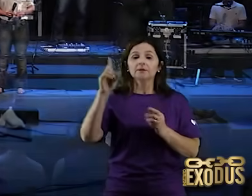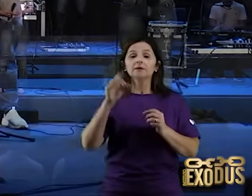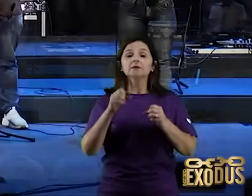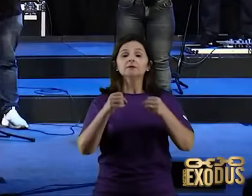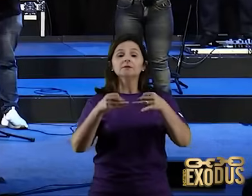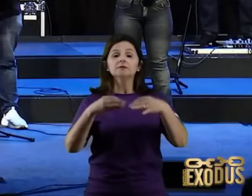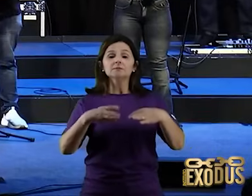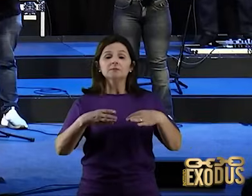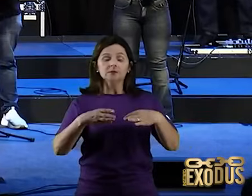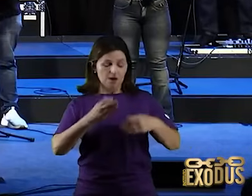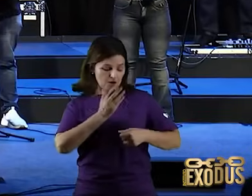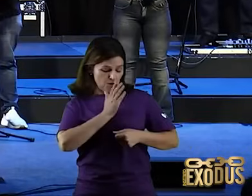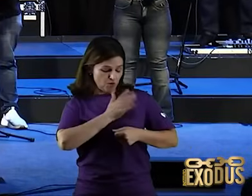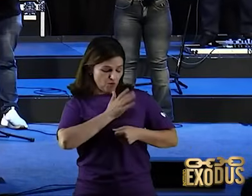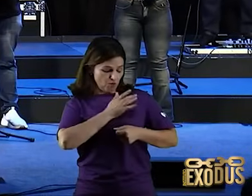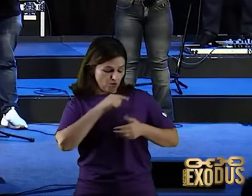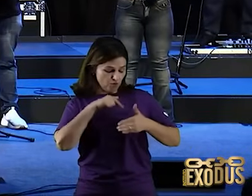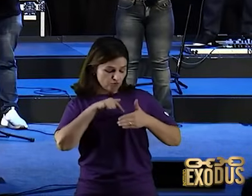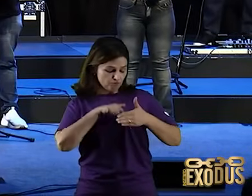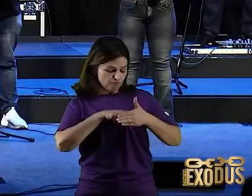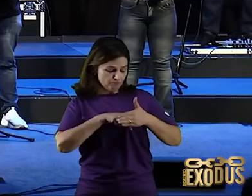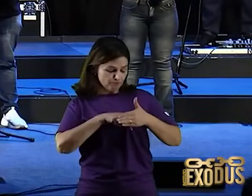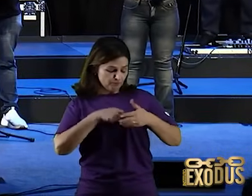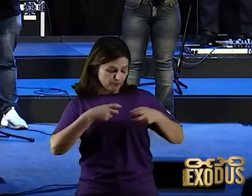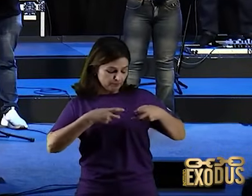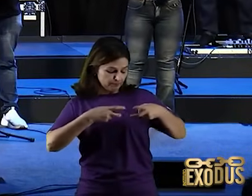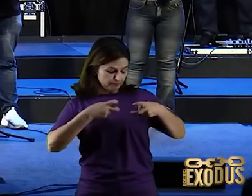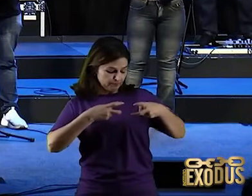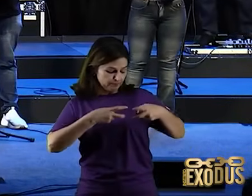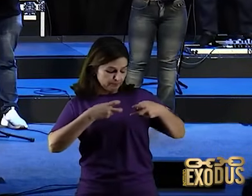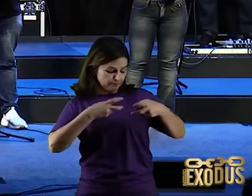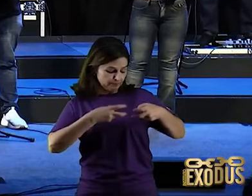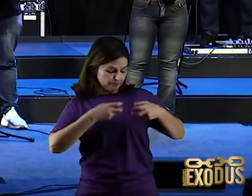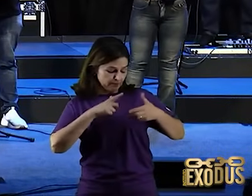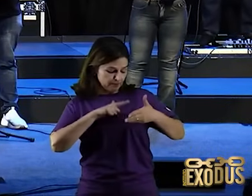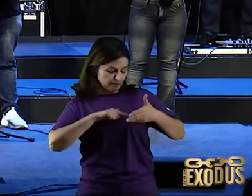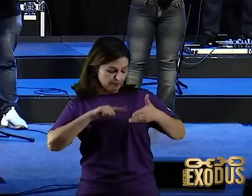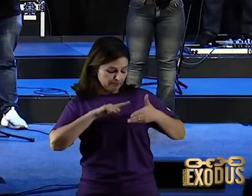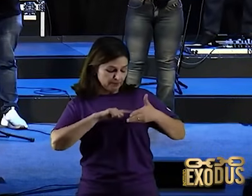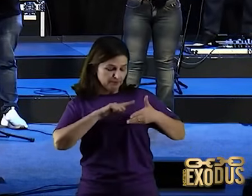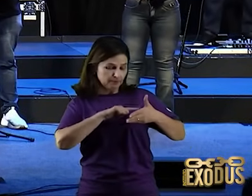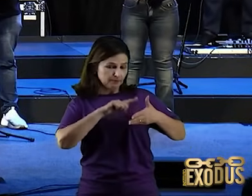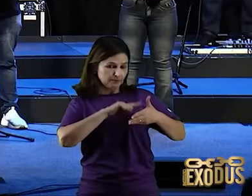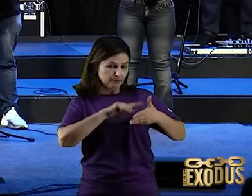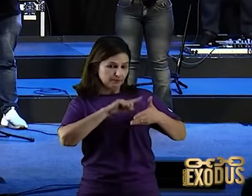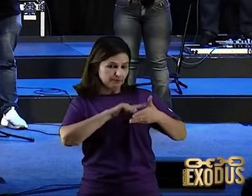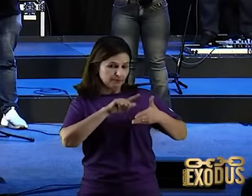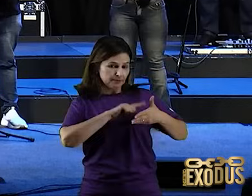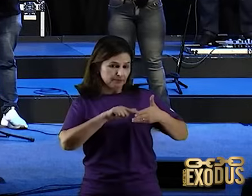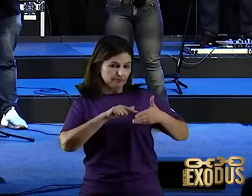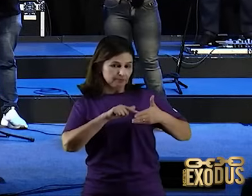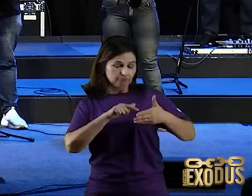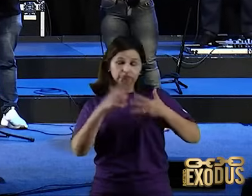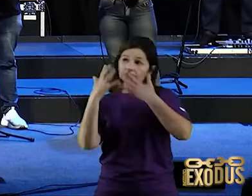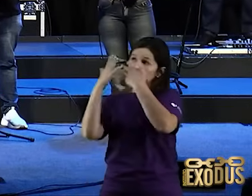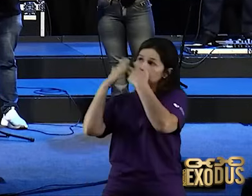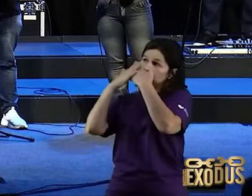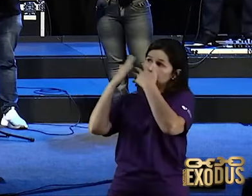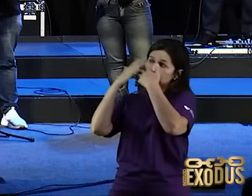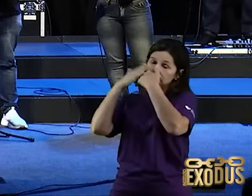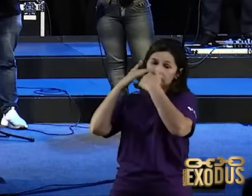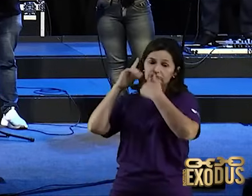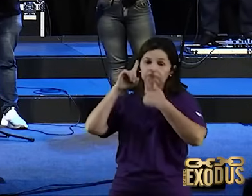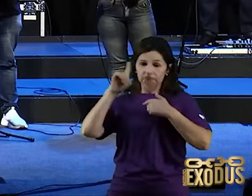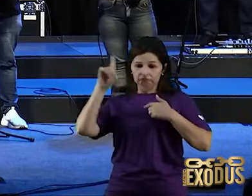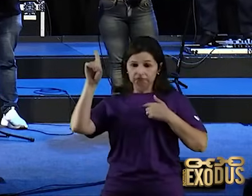a si mesmo e então coma a Bíblia não diz não Coma Então você aprendeu o quê que para